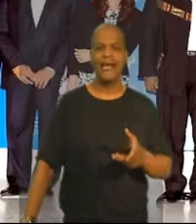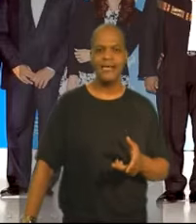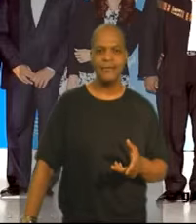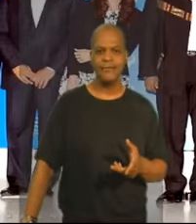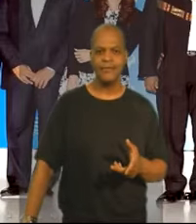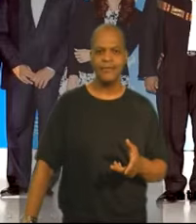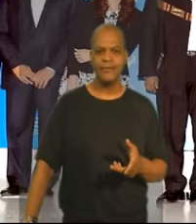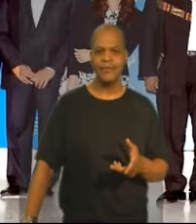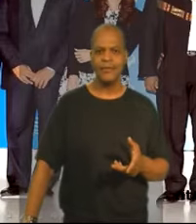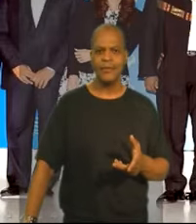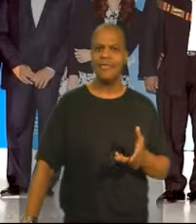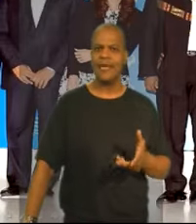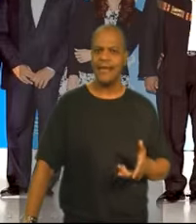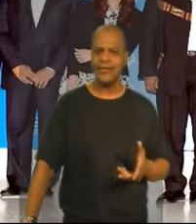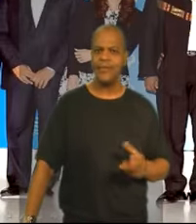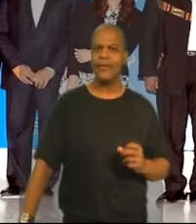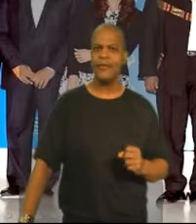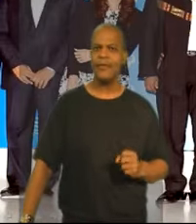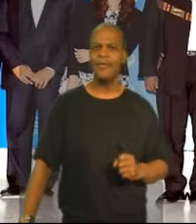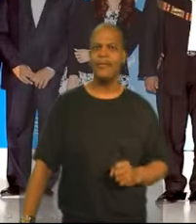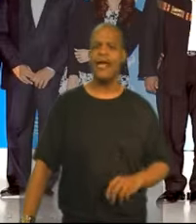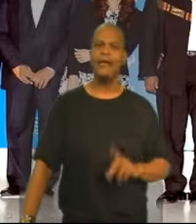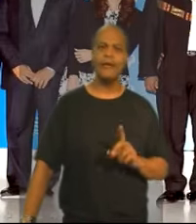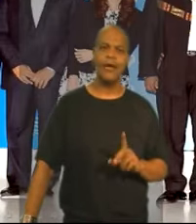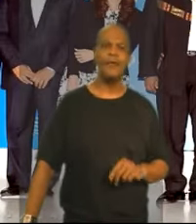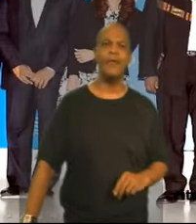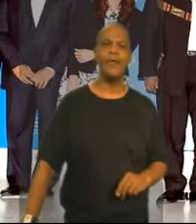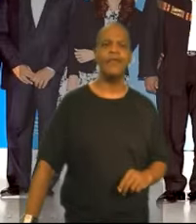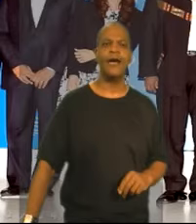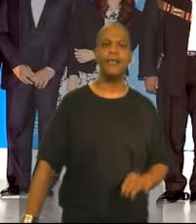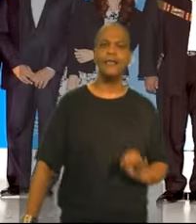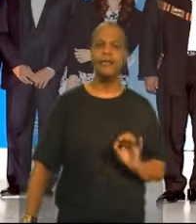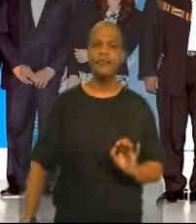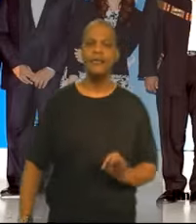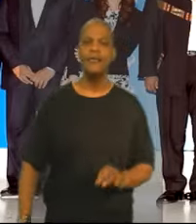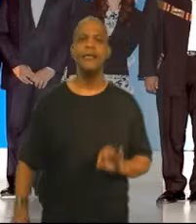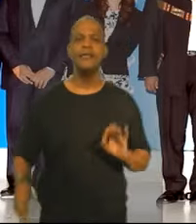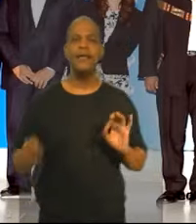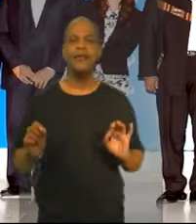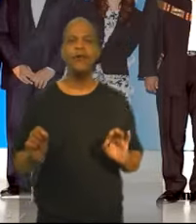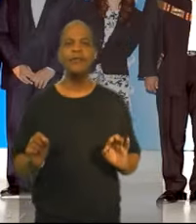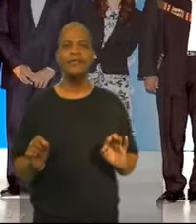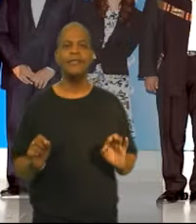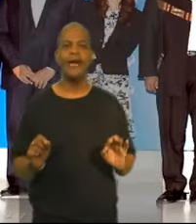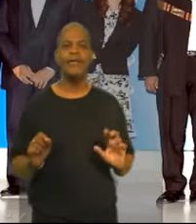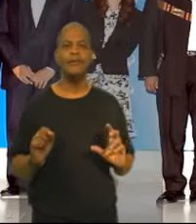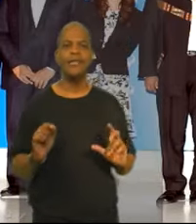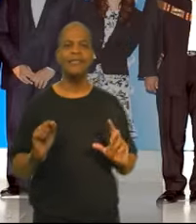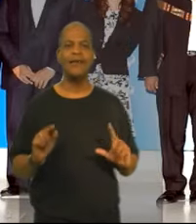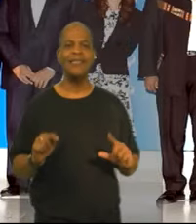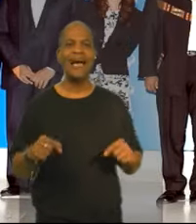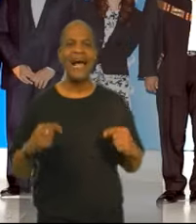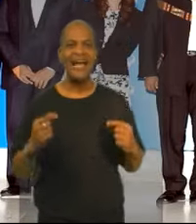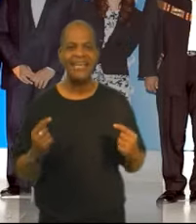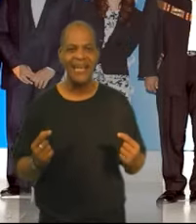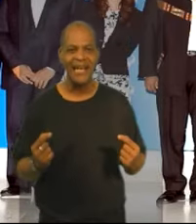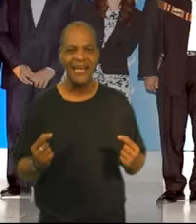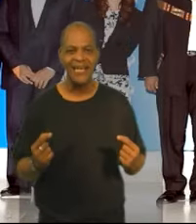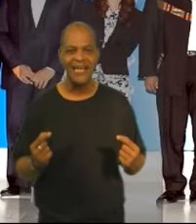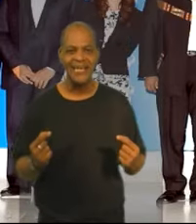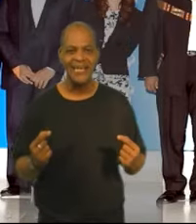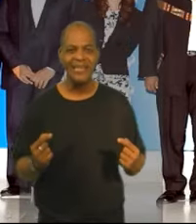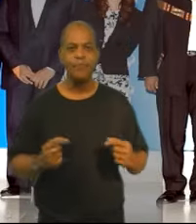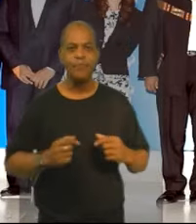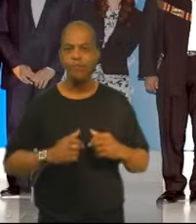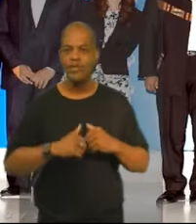terremoto da Itália. Itália, teve terremoto na Itália? Olha a memória fraca, teve sim. Terremoto na Itália, numa cidade chamada